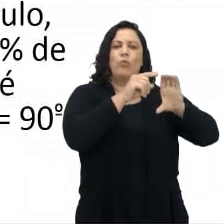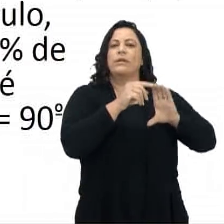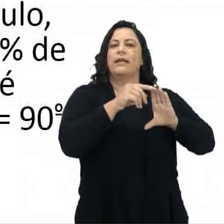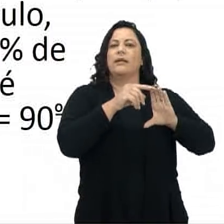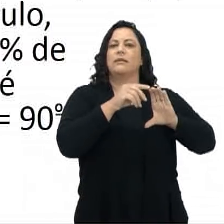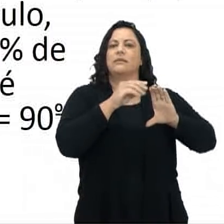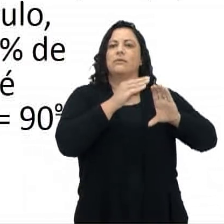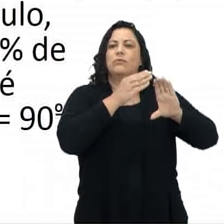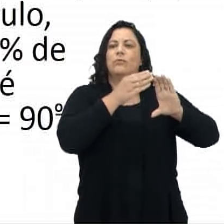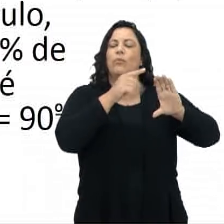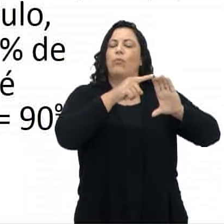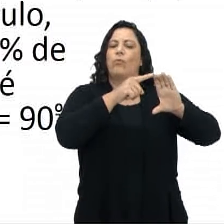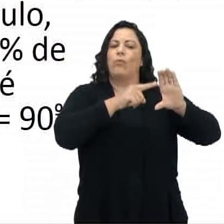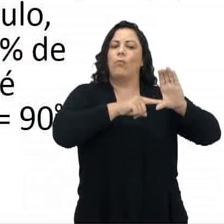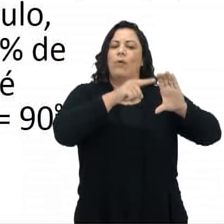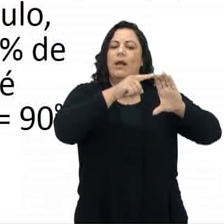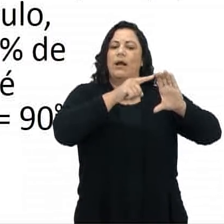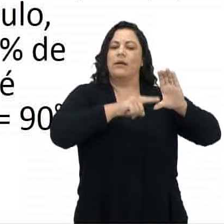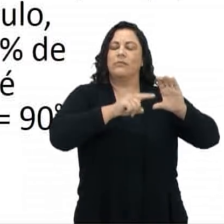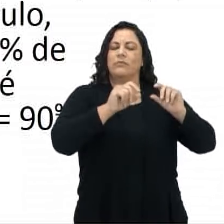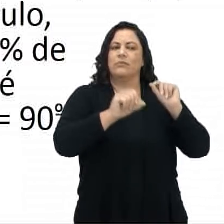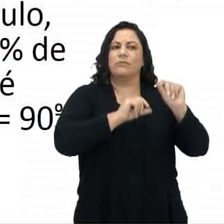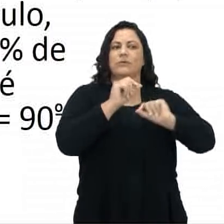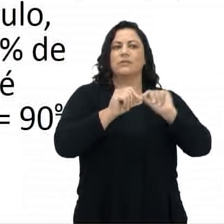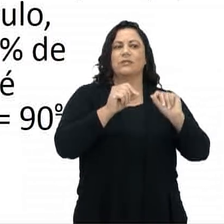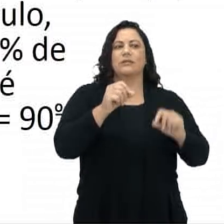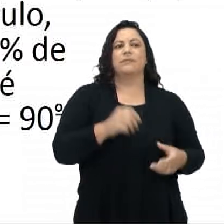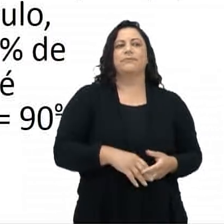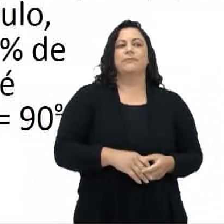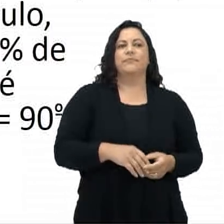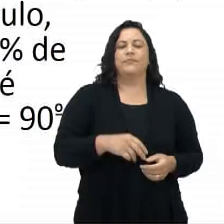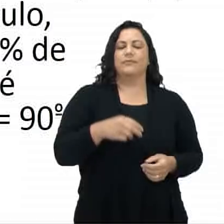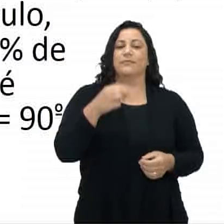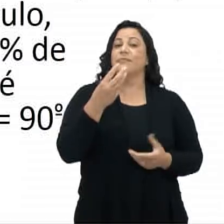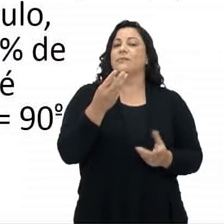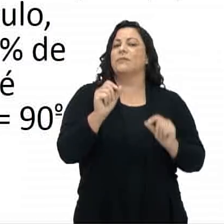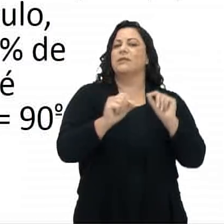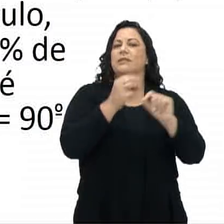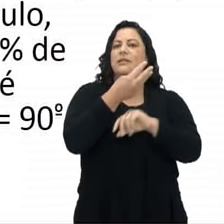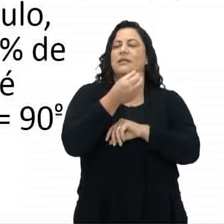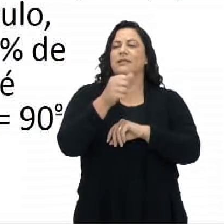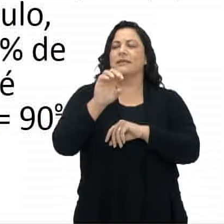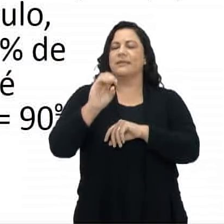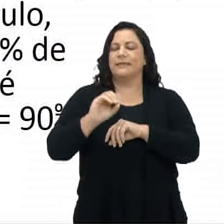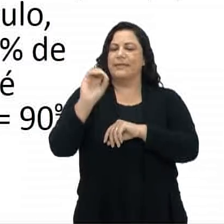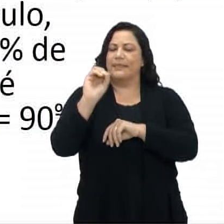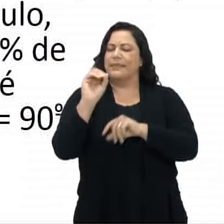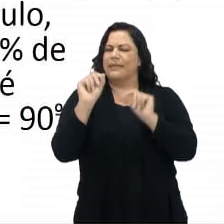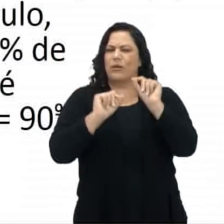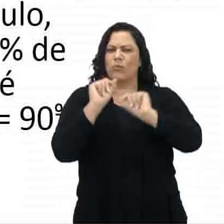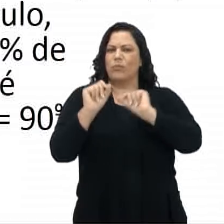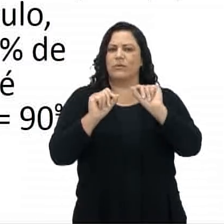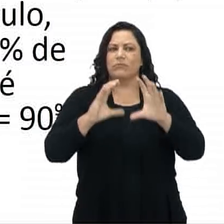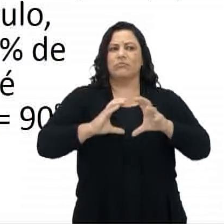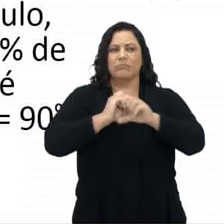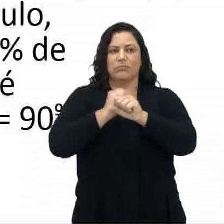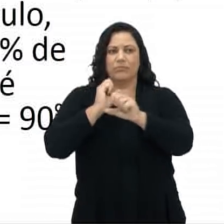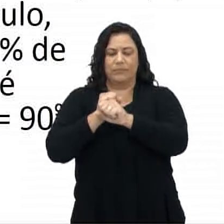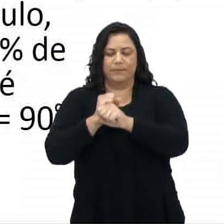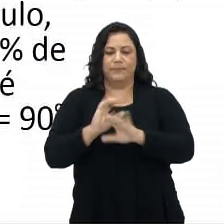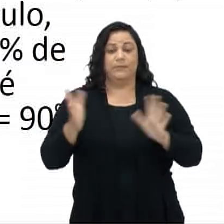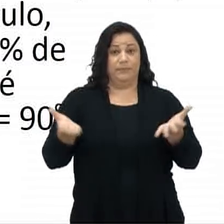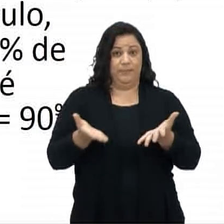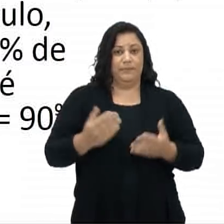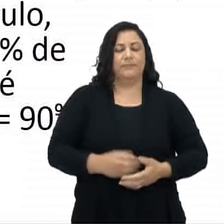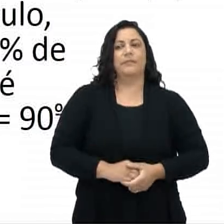calculo o percentual, depois eu calculo o percentual da circunferência, do círculo, para ver quanto que dá, tá? Então,